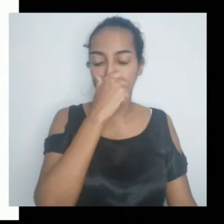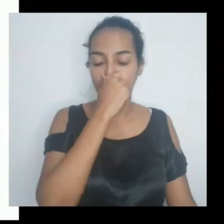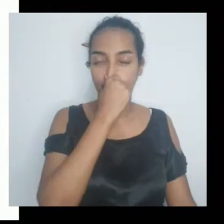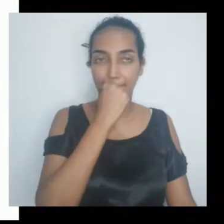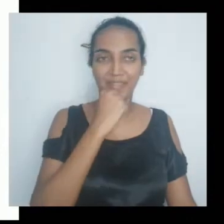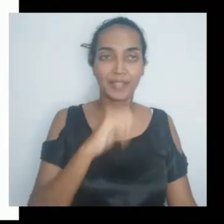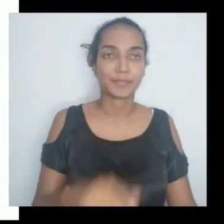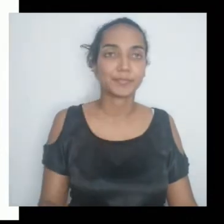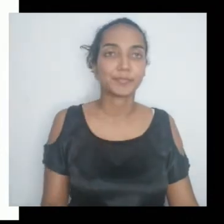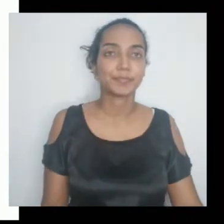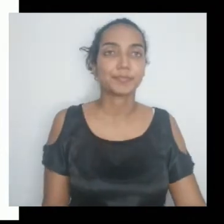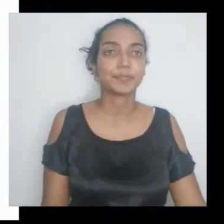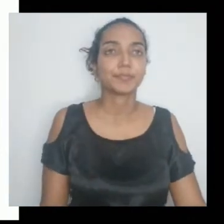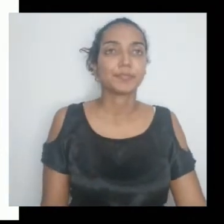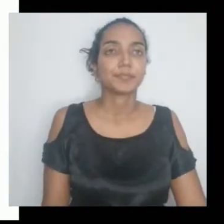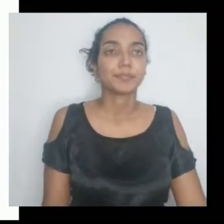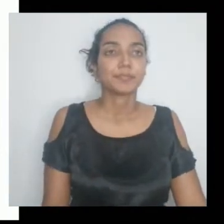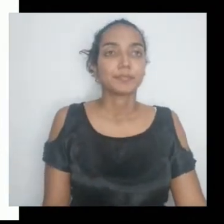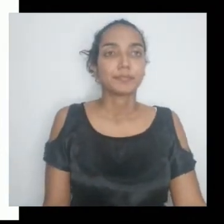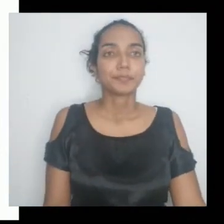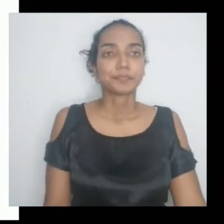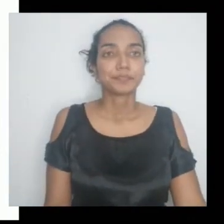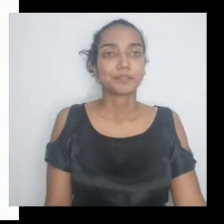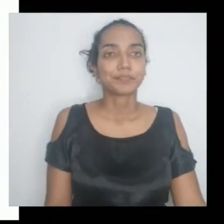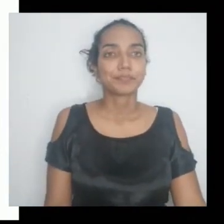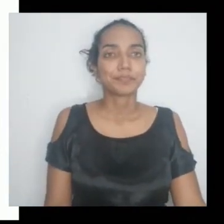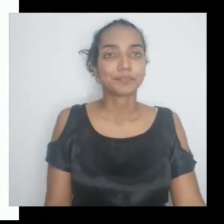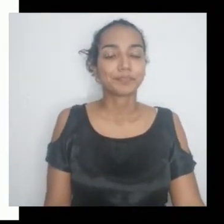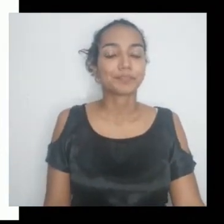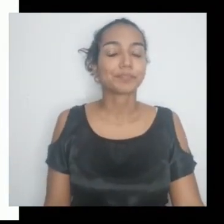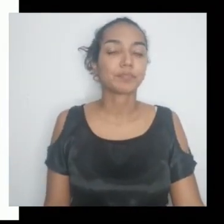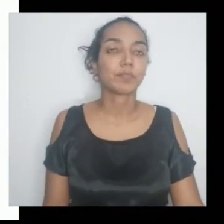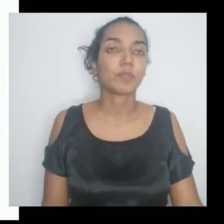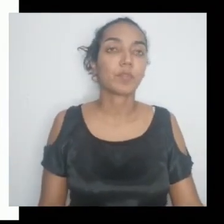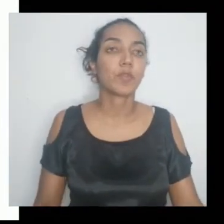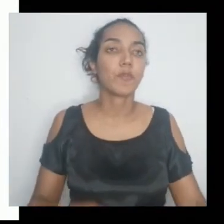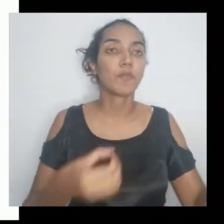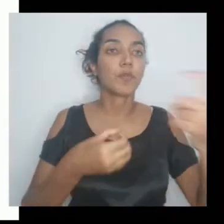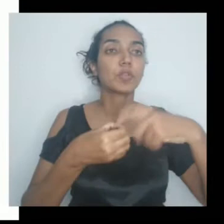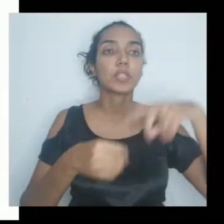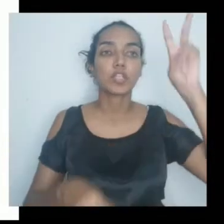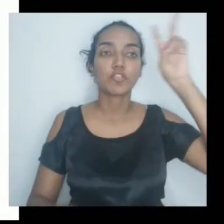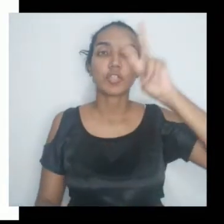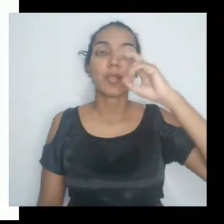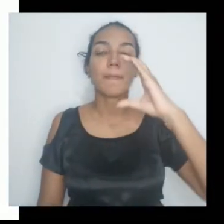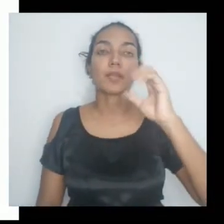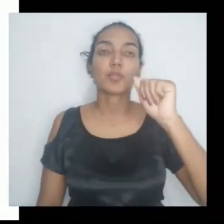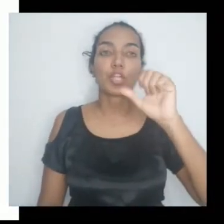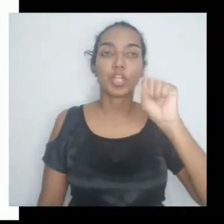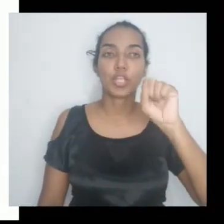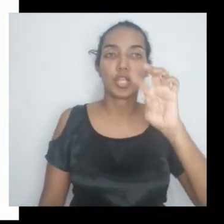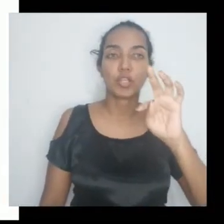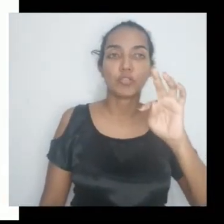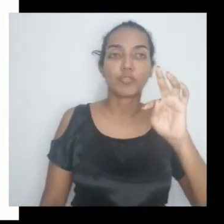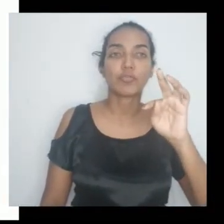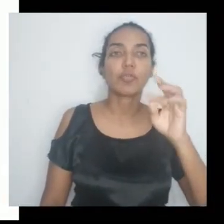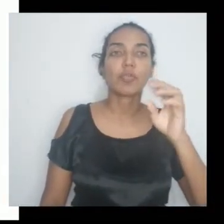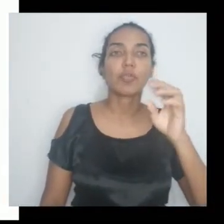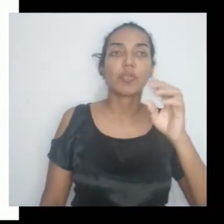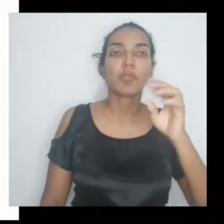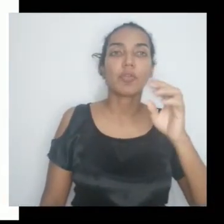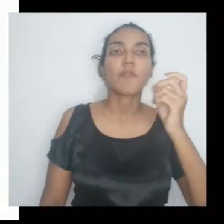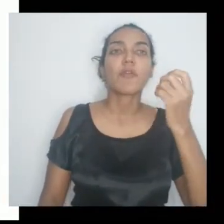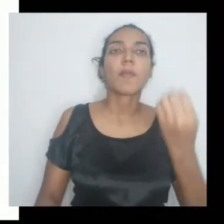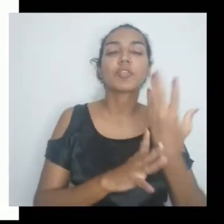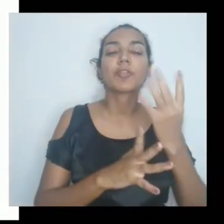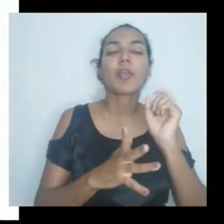de casts e passagem de parâmetros, vamos criar um repositório de conta usando um supertipo e